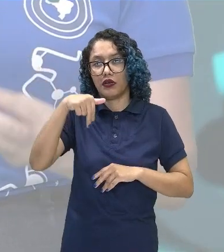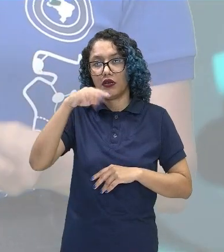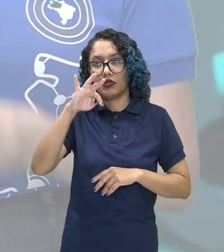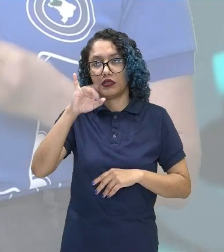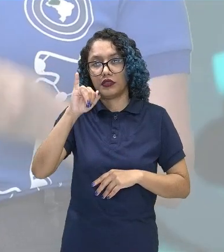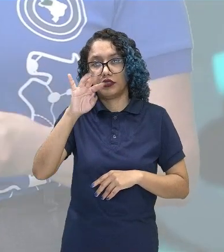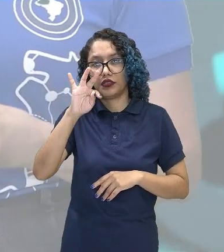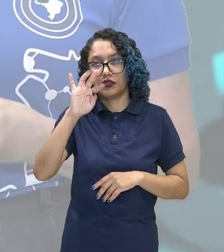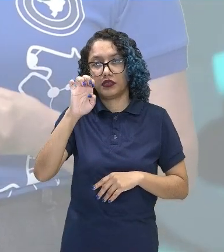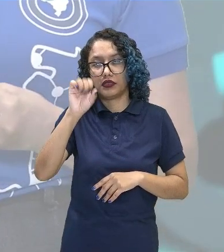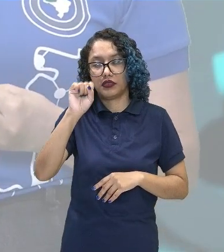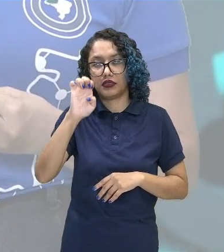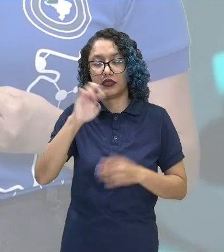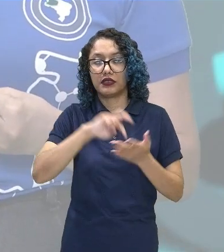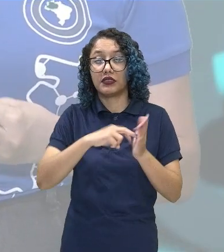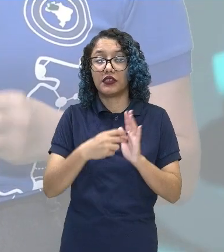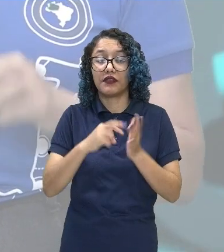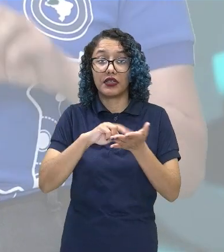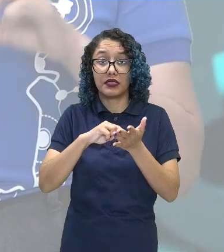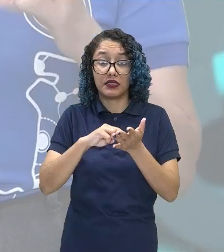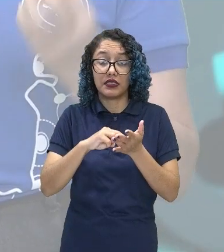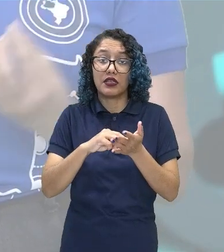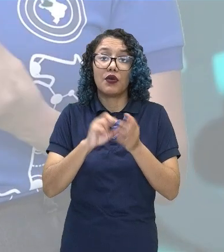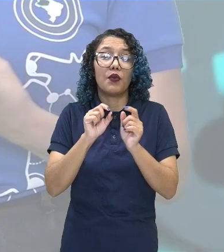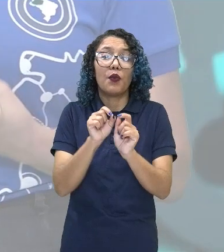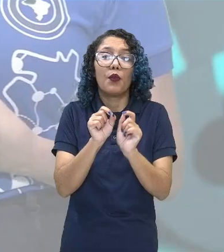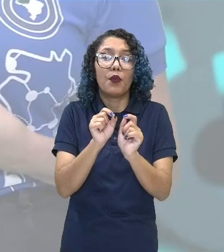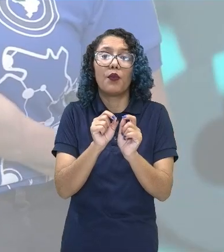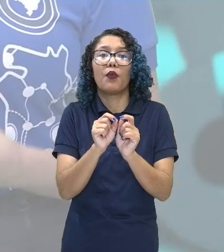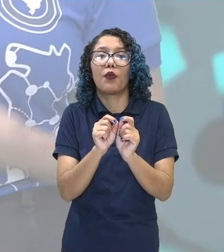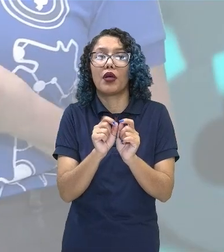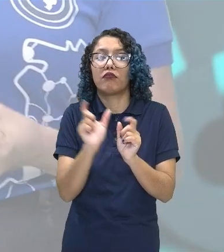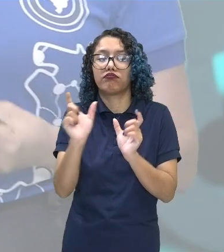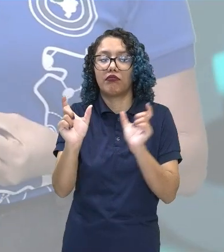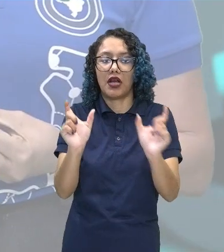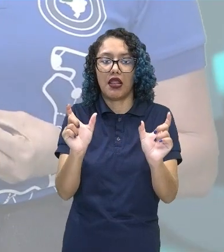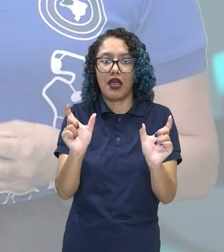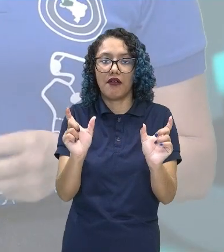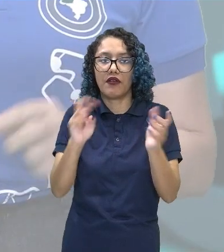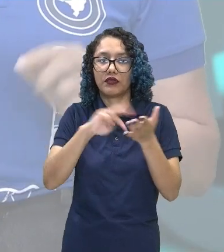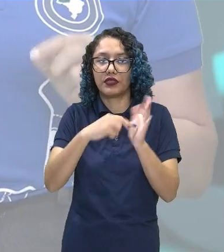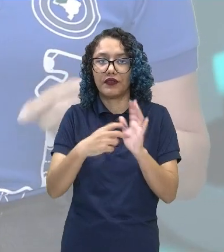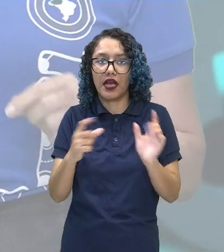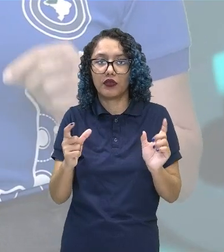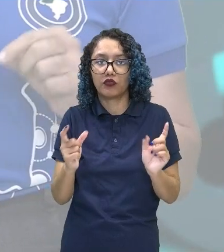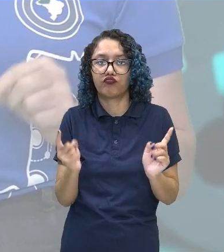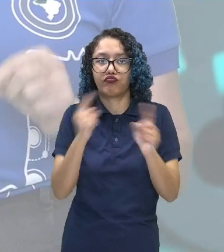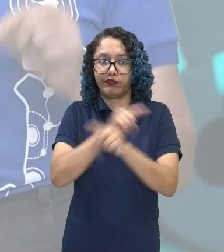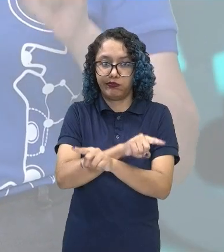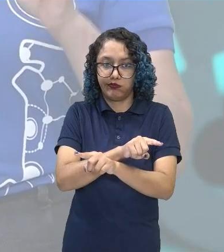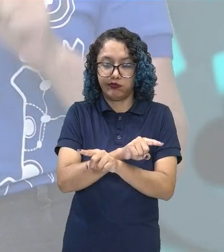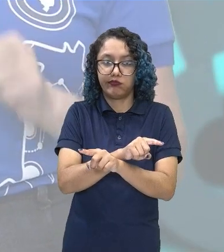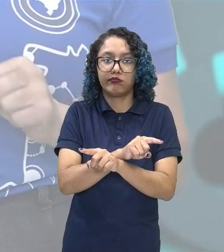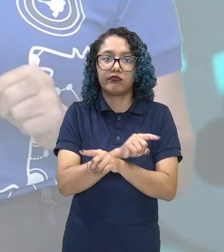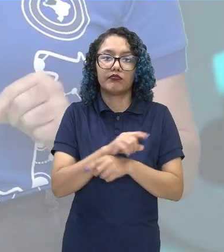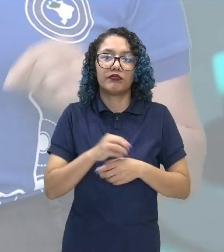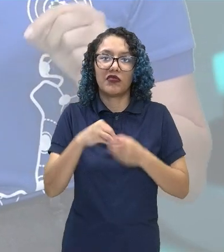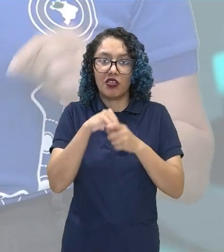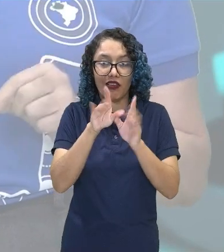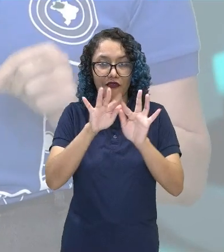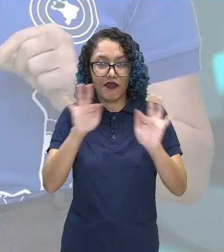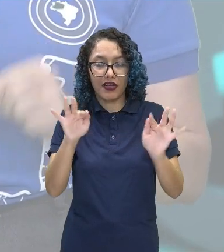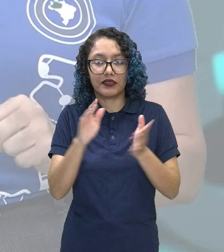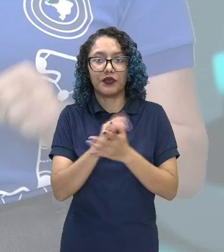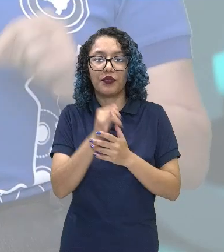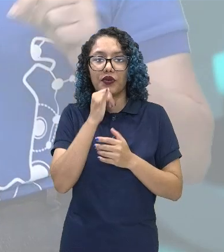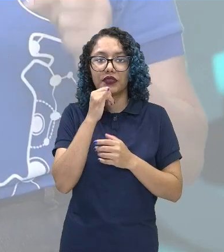contradição, são sentidos opostos dentro de uma mesma ideia. Não existiria som se